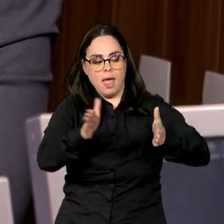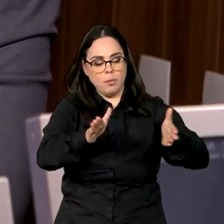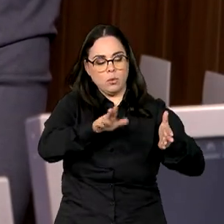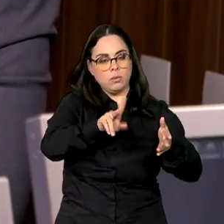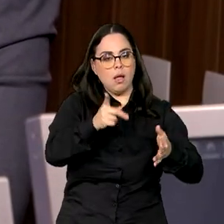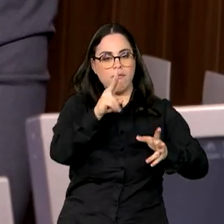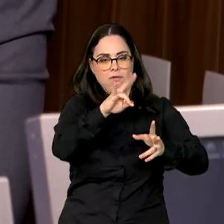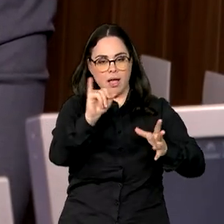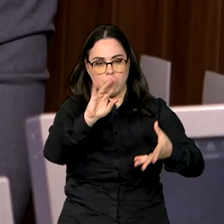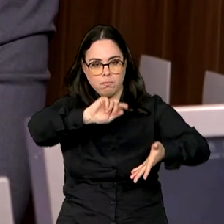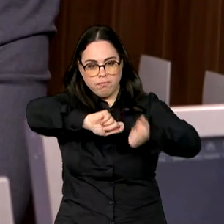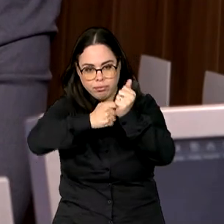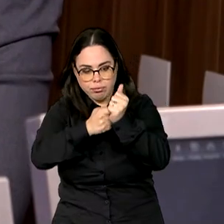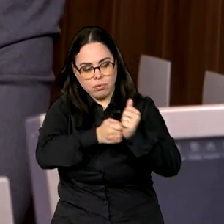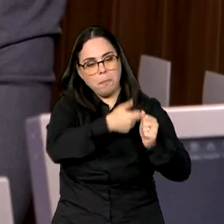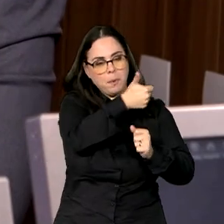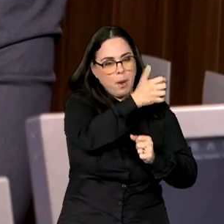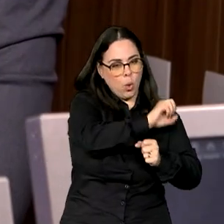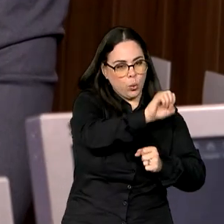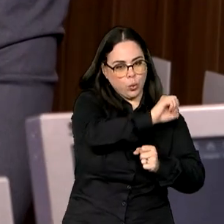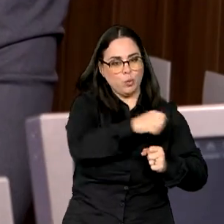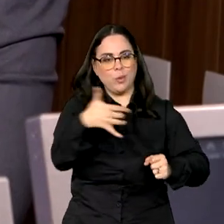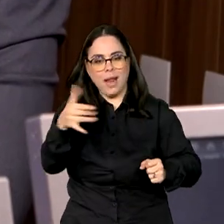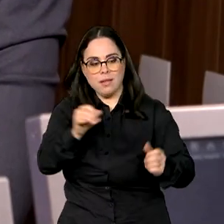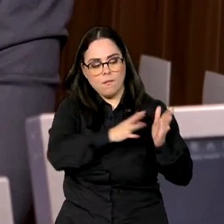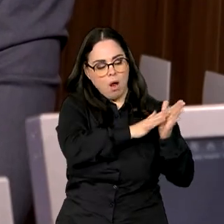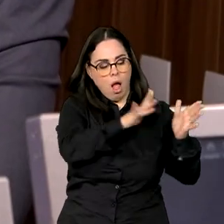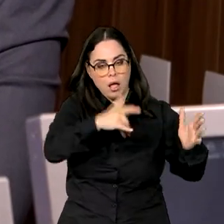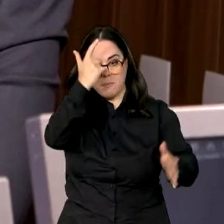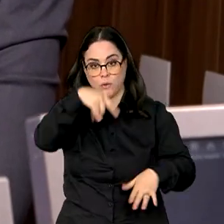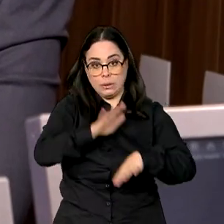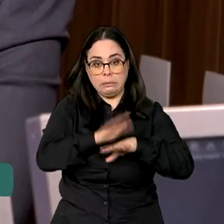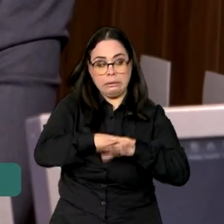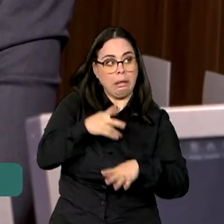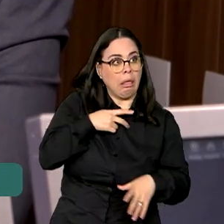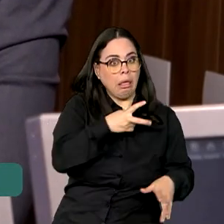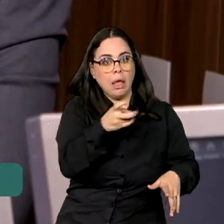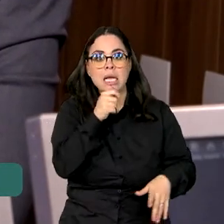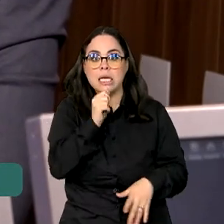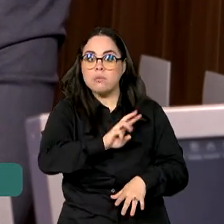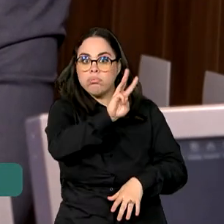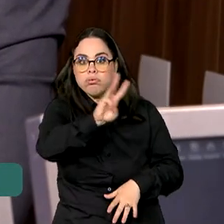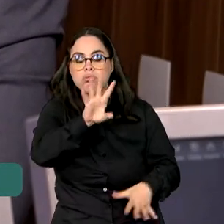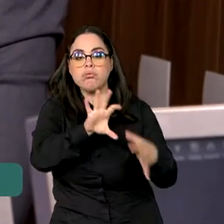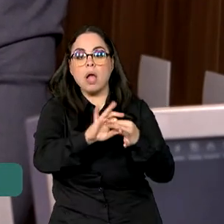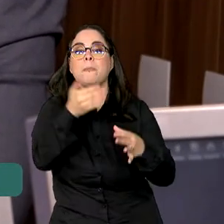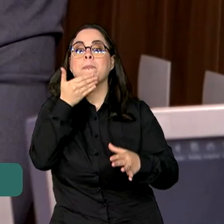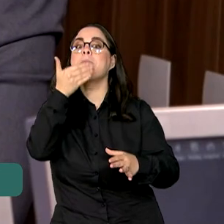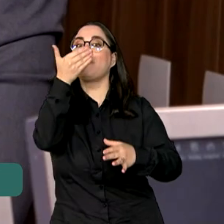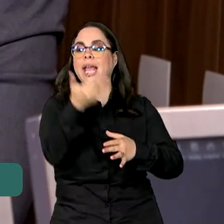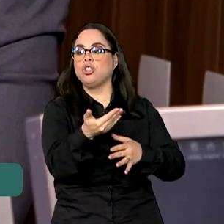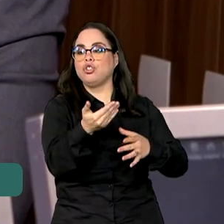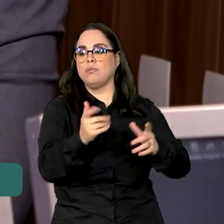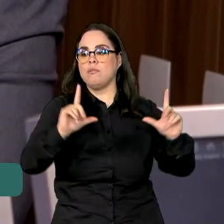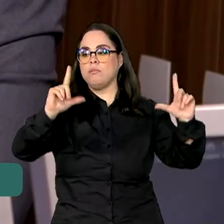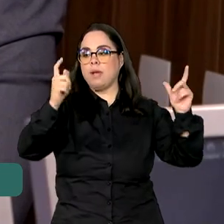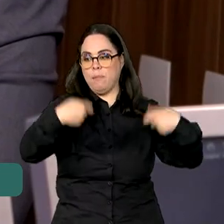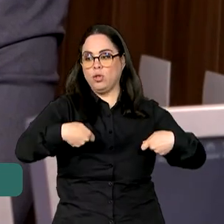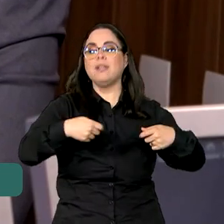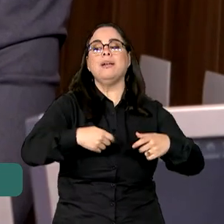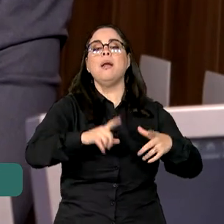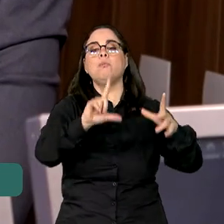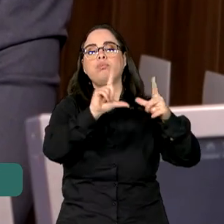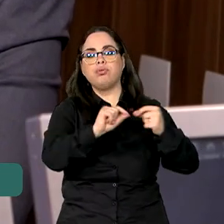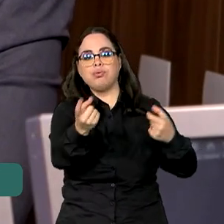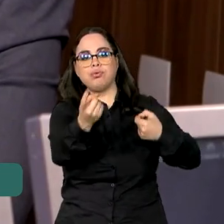transição que foi do Dia 1eo de outubro até o dia 10 para que os apostadores ainda com o site no ar consigam eh resgatar